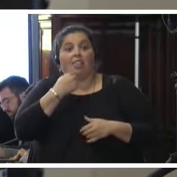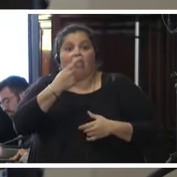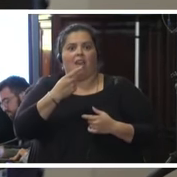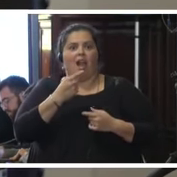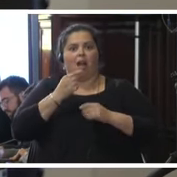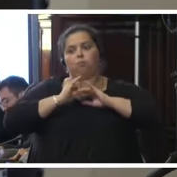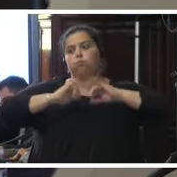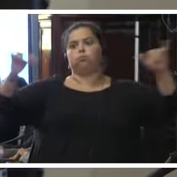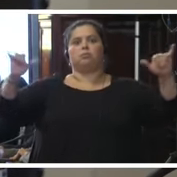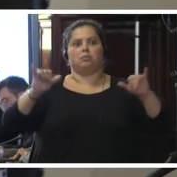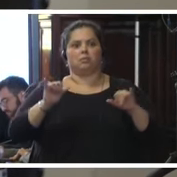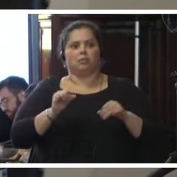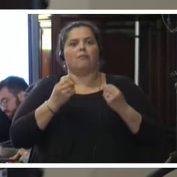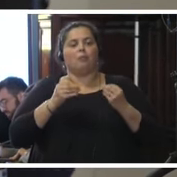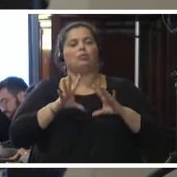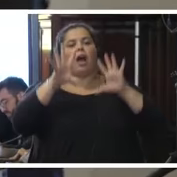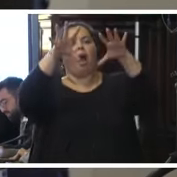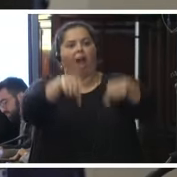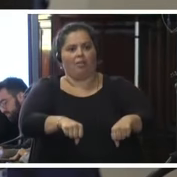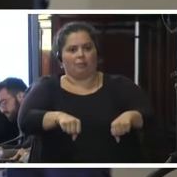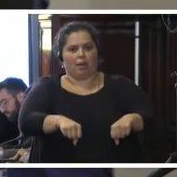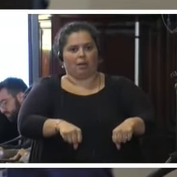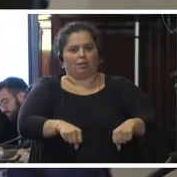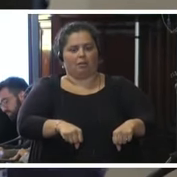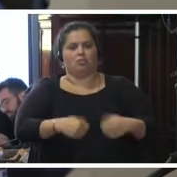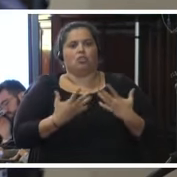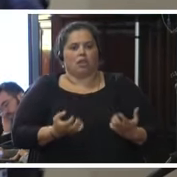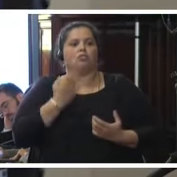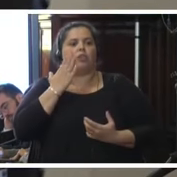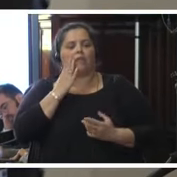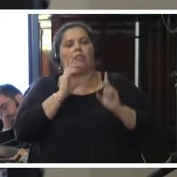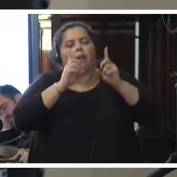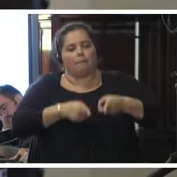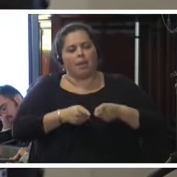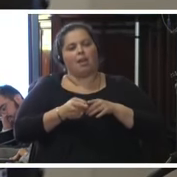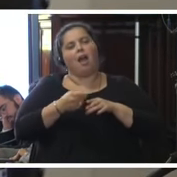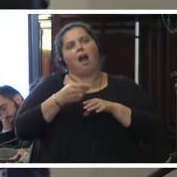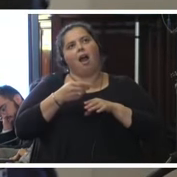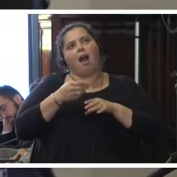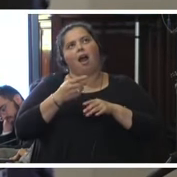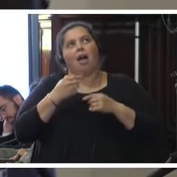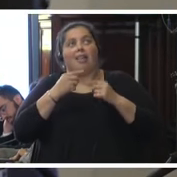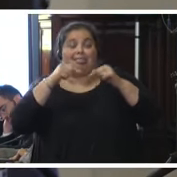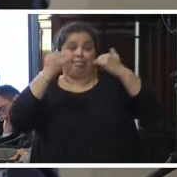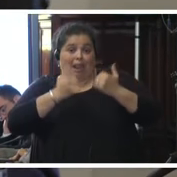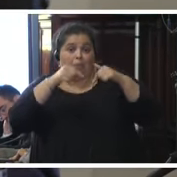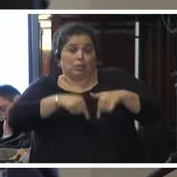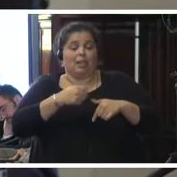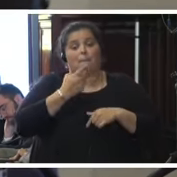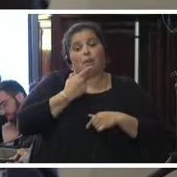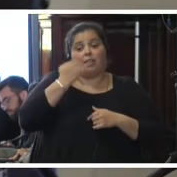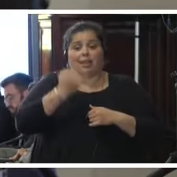Gostaria de que haja uma resposta, além de temos tais políticas, temos tais programas, temos